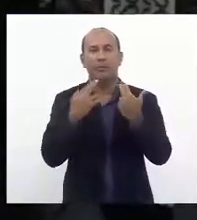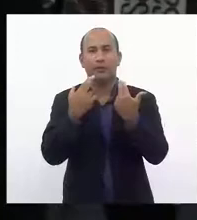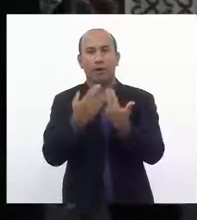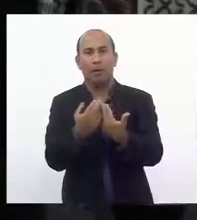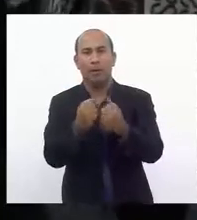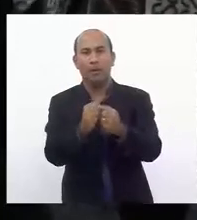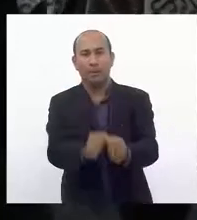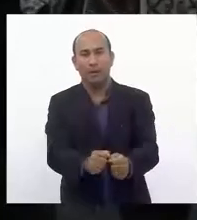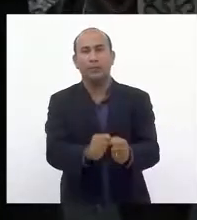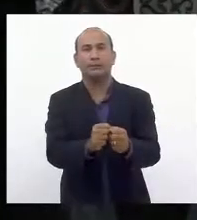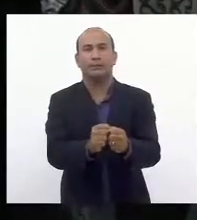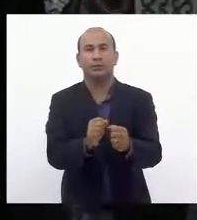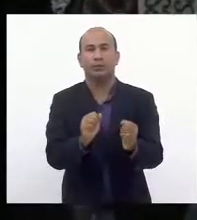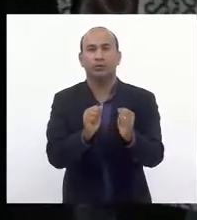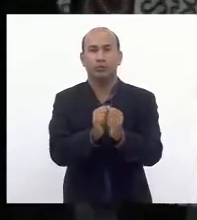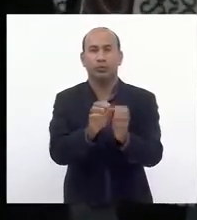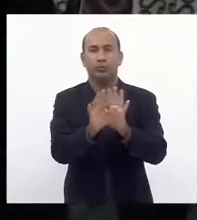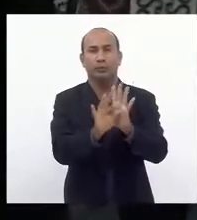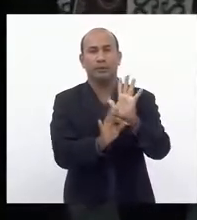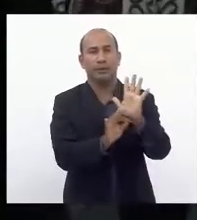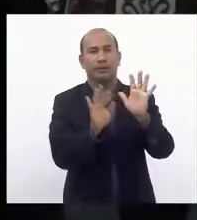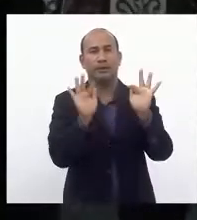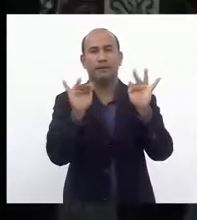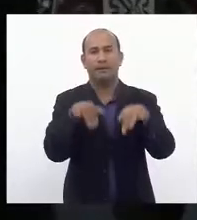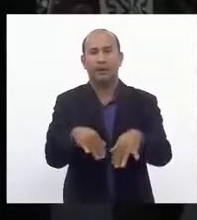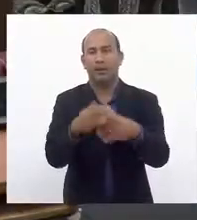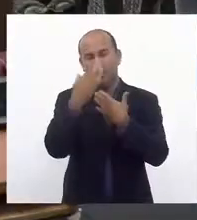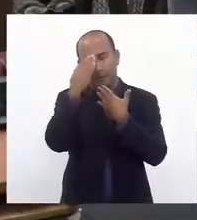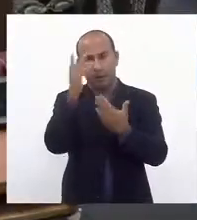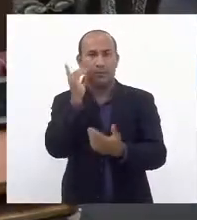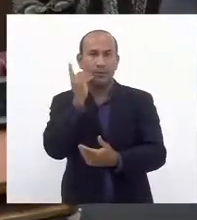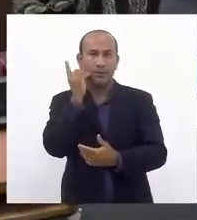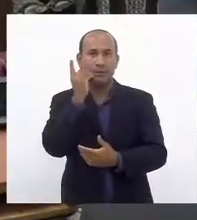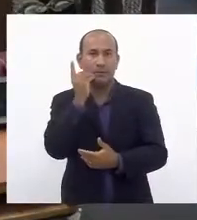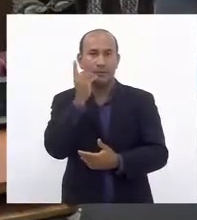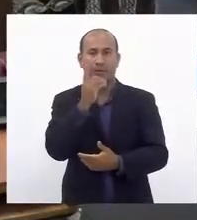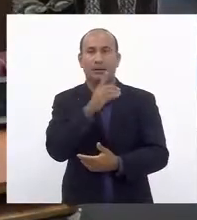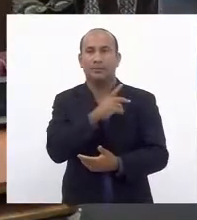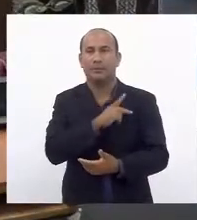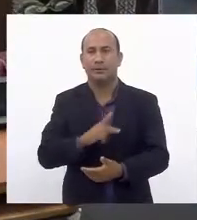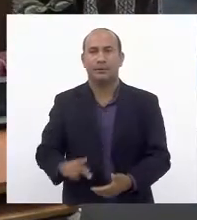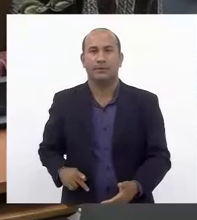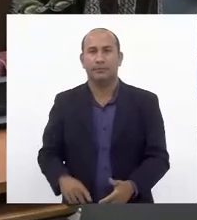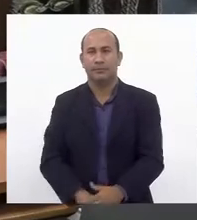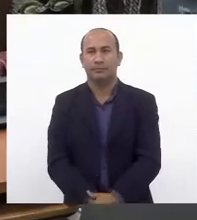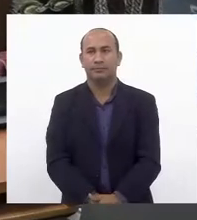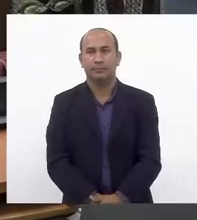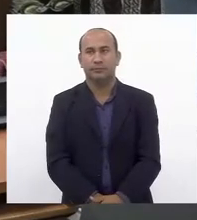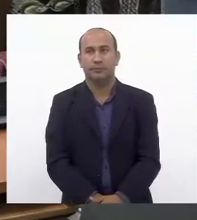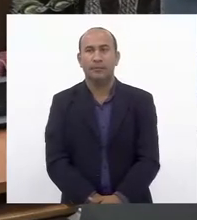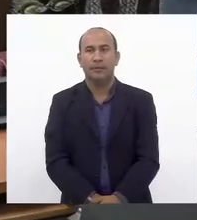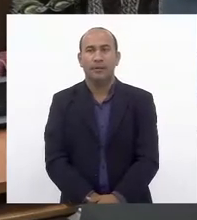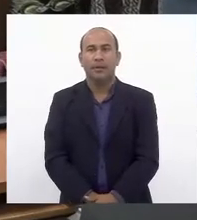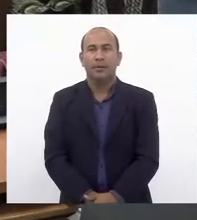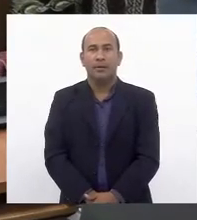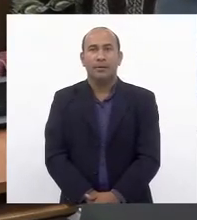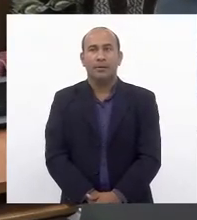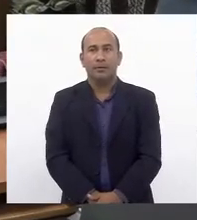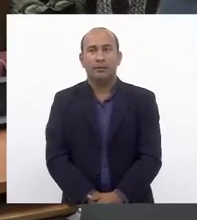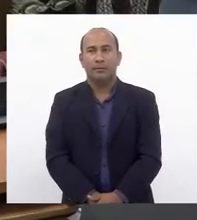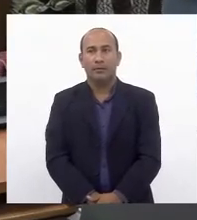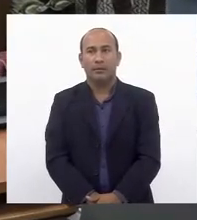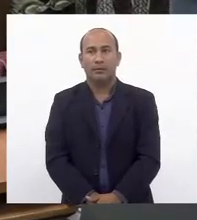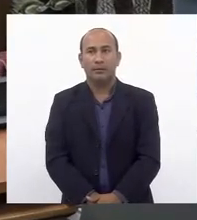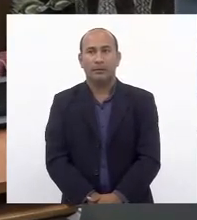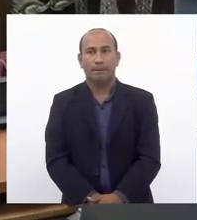aí estabelecer um texto final de substitutivo. Obrigado, presidente. Pela ordem, presidente. Está do Márcio Pacheco. Senhor presidente, como... Presidente,